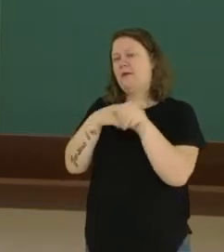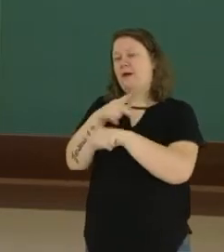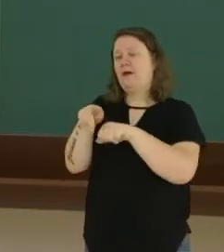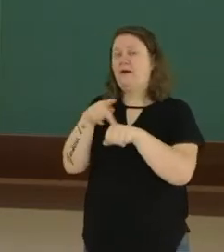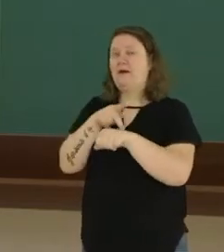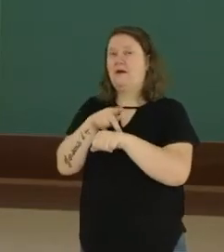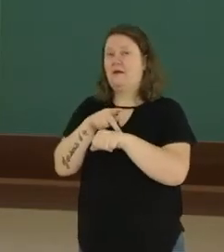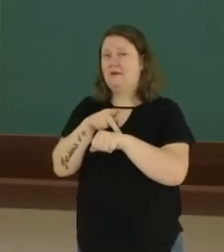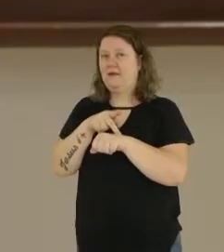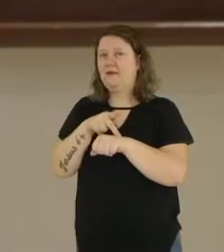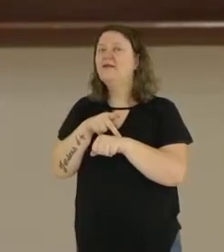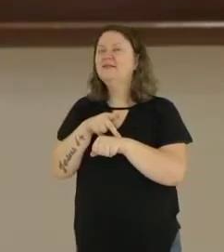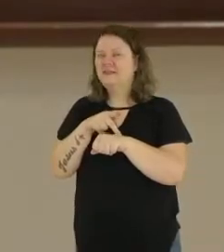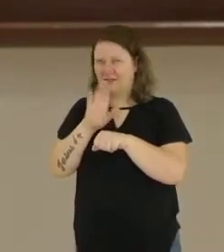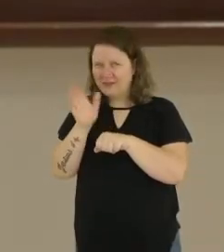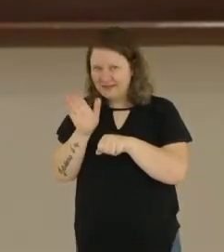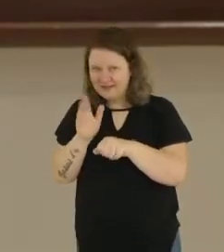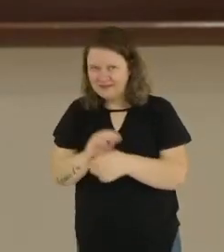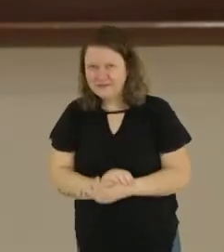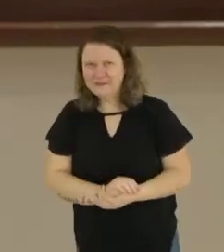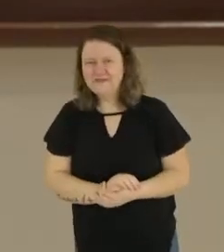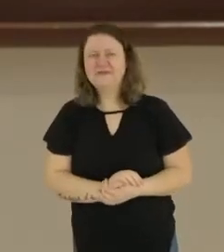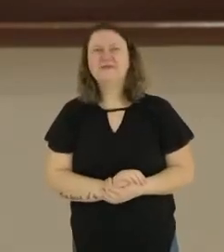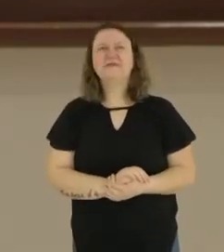povos imigrantes.